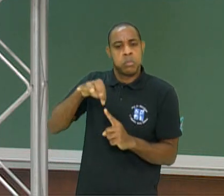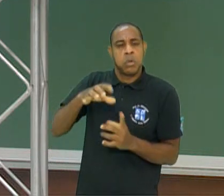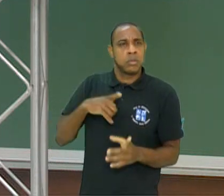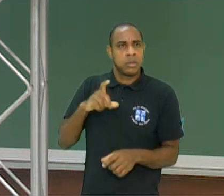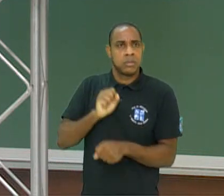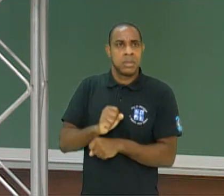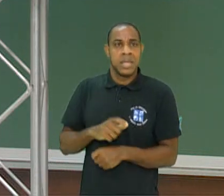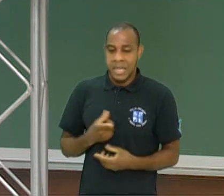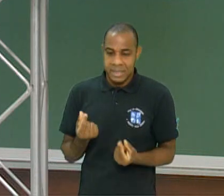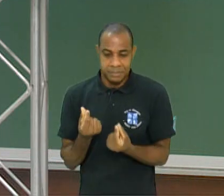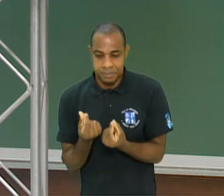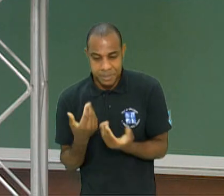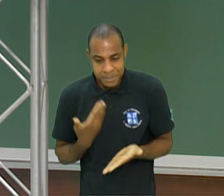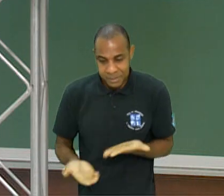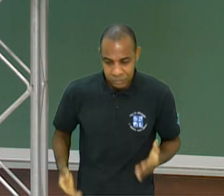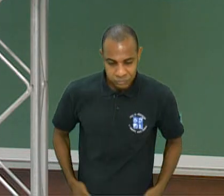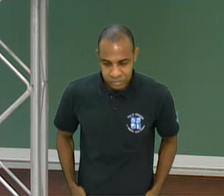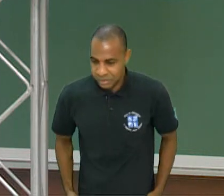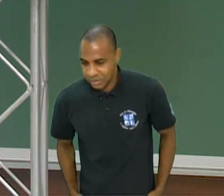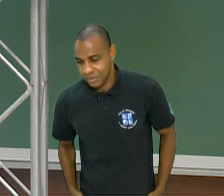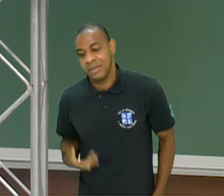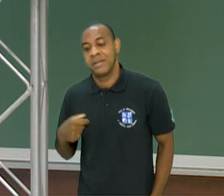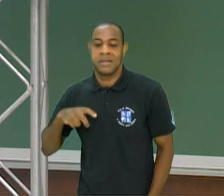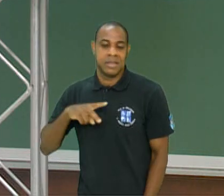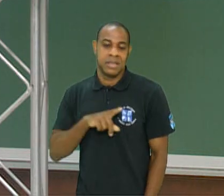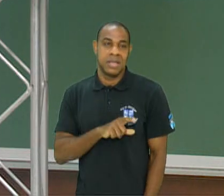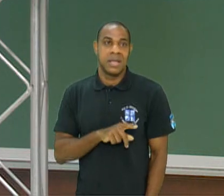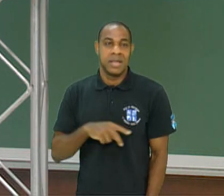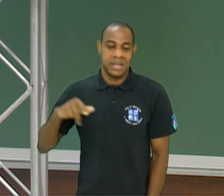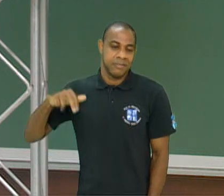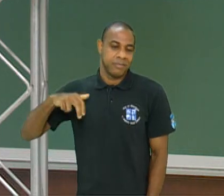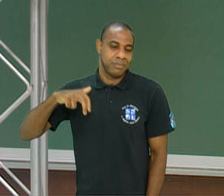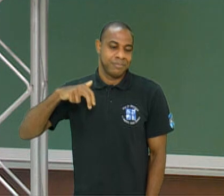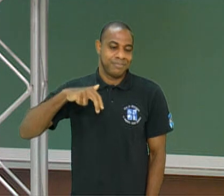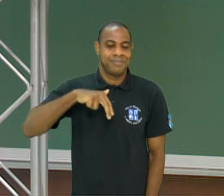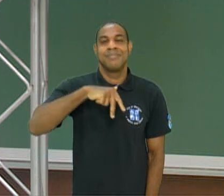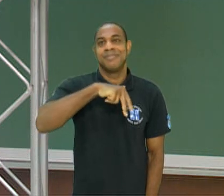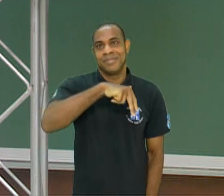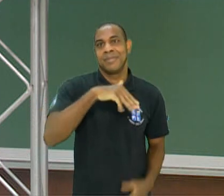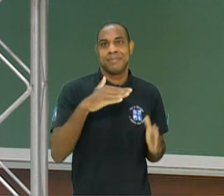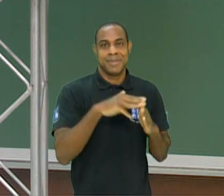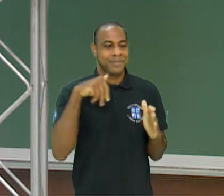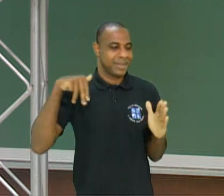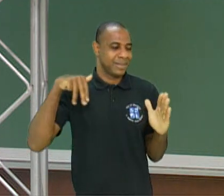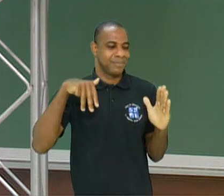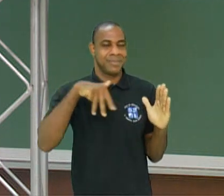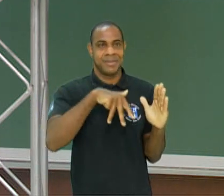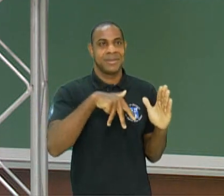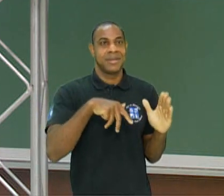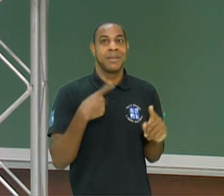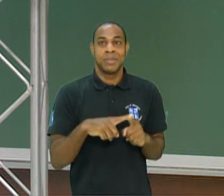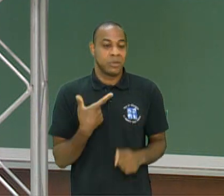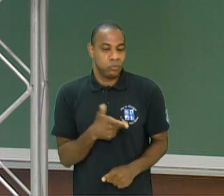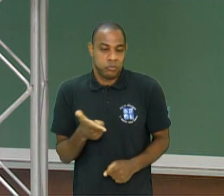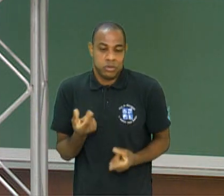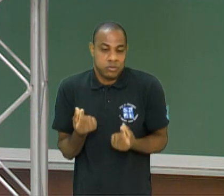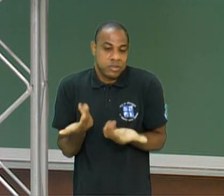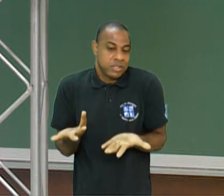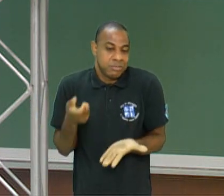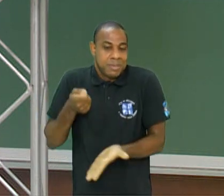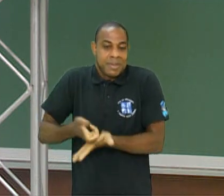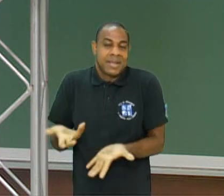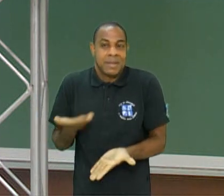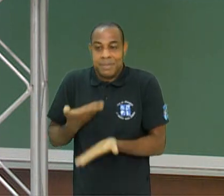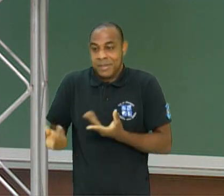tinha o dinheiro, ele teve que ir a pé. Então, o motivo dele chegar atrasado em casa mais tarde não foi porque o ônibus atrasou, é porque ele não tinha dinheiro para pagar,